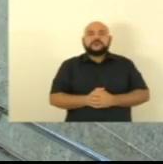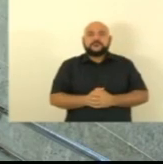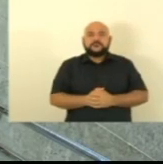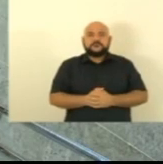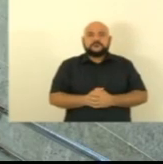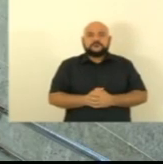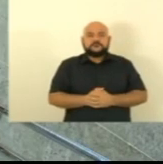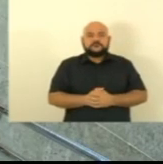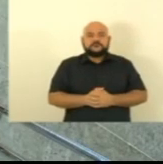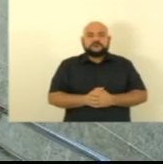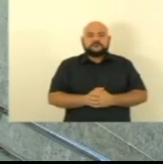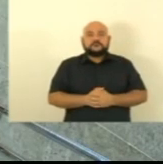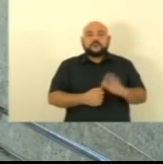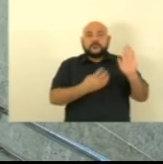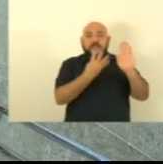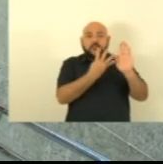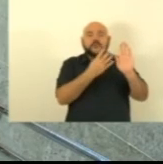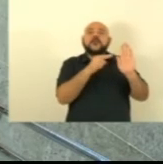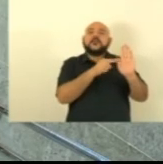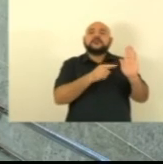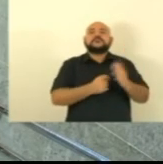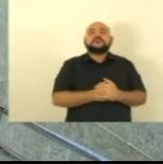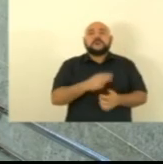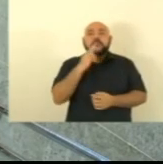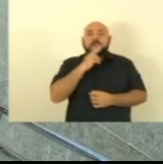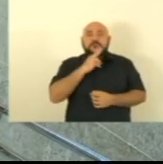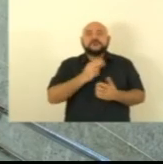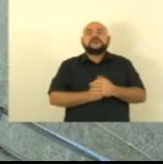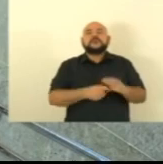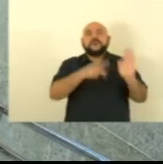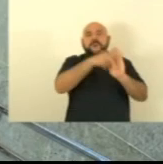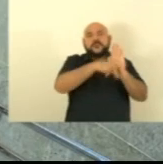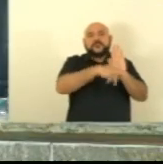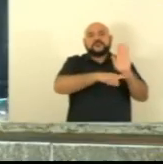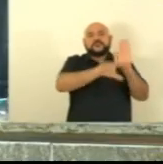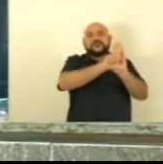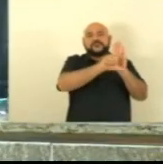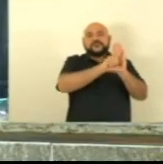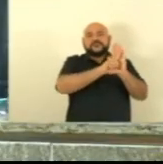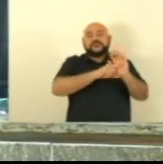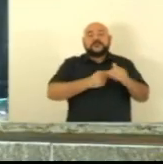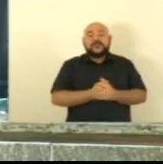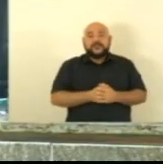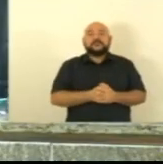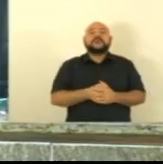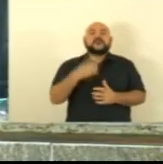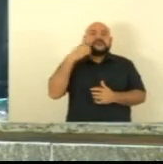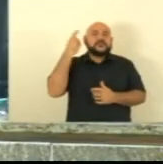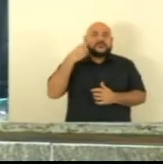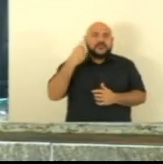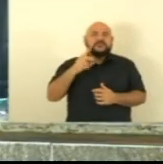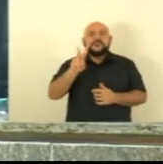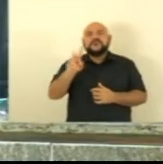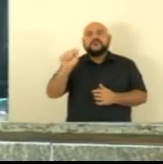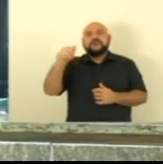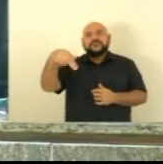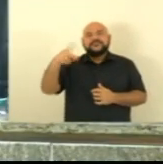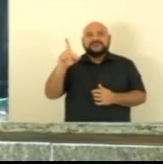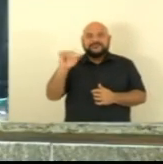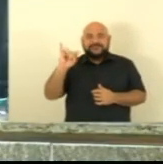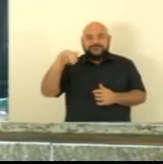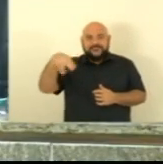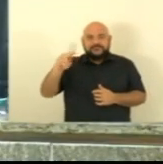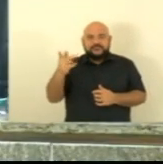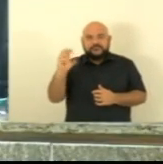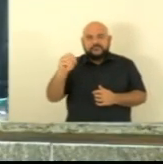Item 4. Discussão única em regime de urgência do projeto de lei 20/2023, deputado Vandinho Leite, que isenta de taxa de esgoto todos os